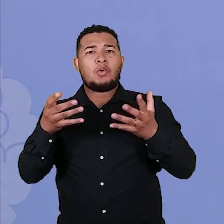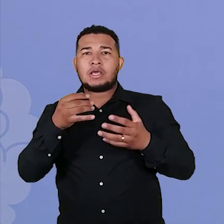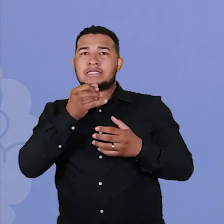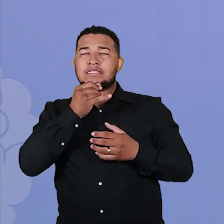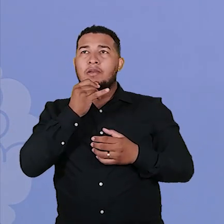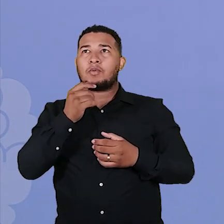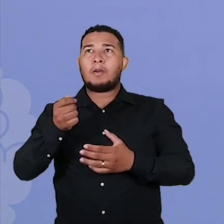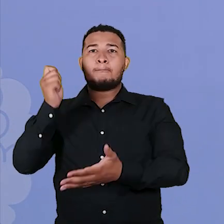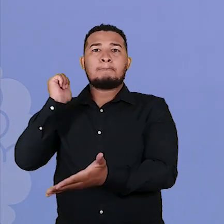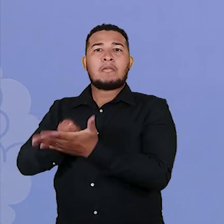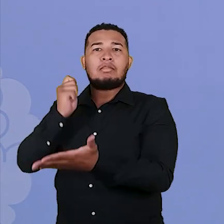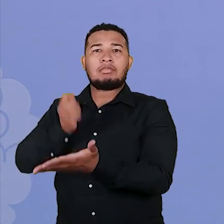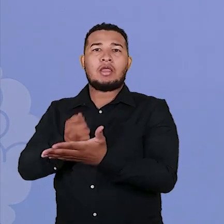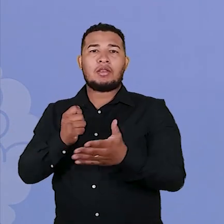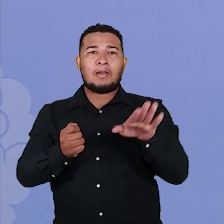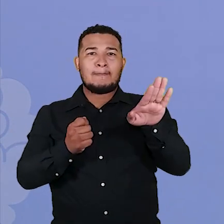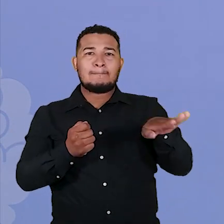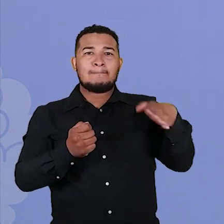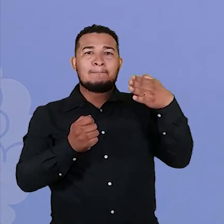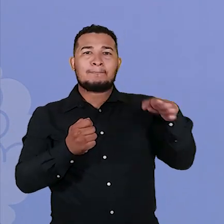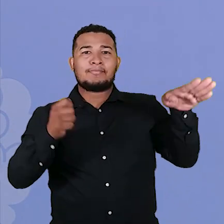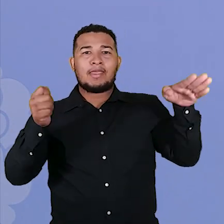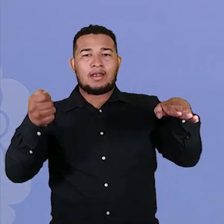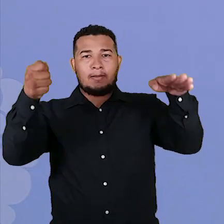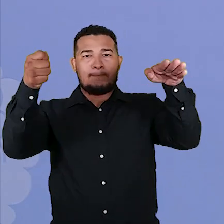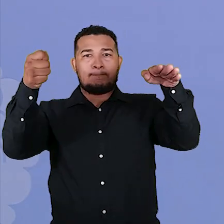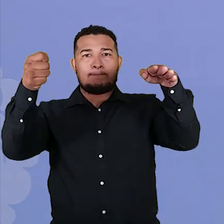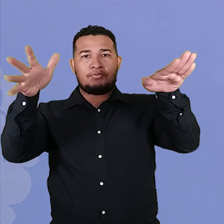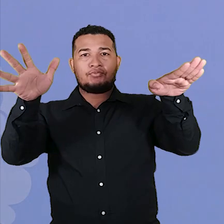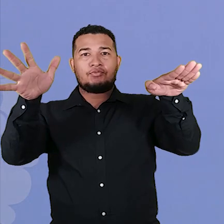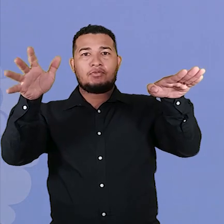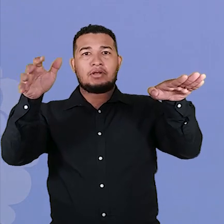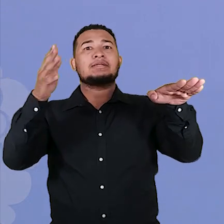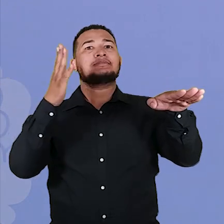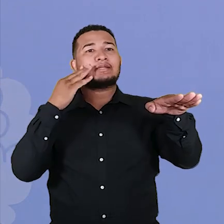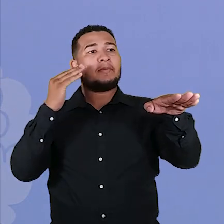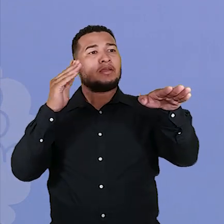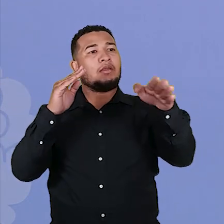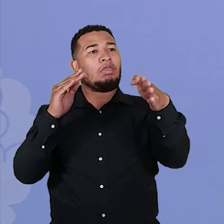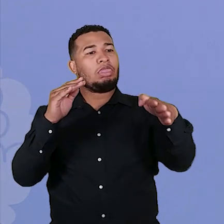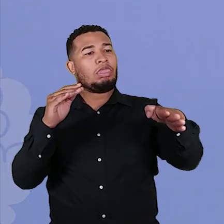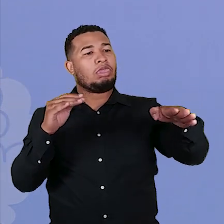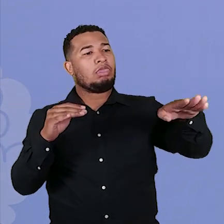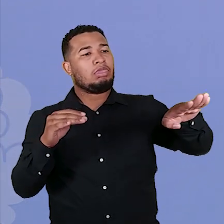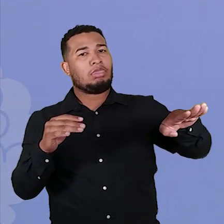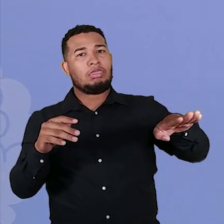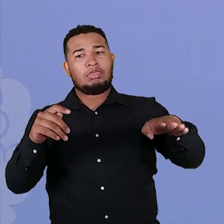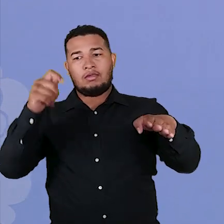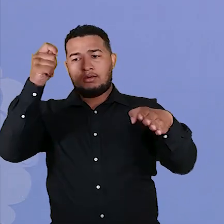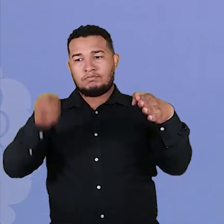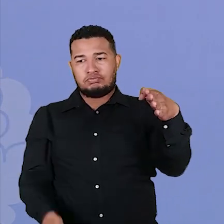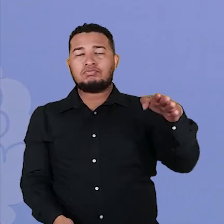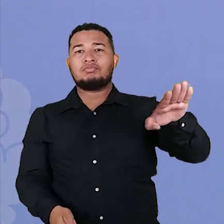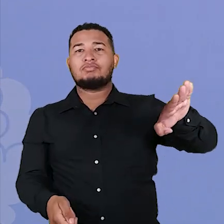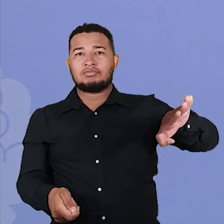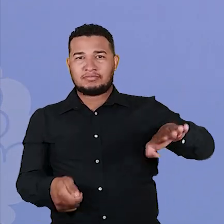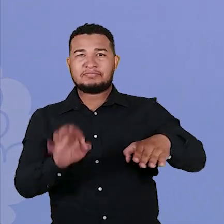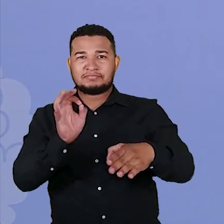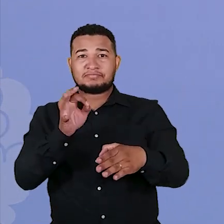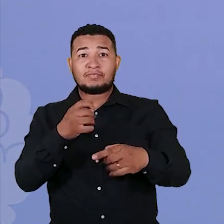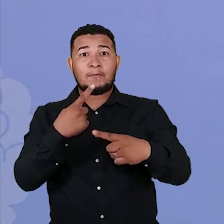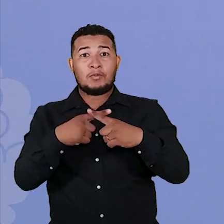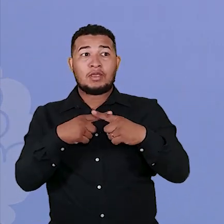pegar agora um martelo e uma pena e jogar deixar cair no chão óbvio que a pena ela vai demorar mais